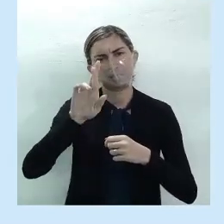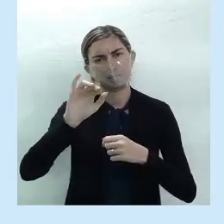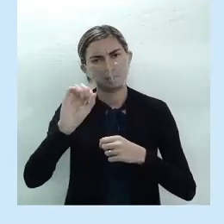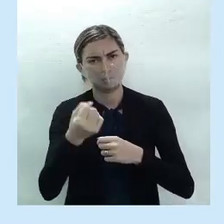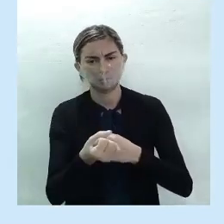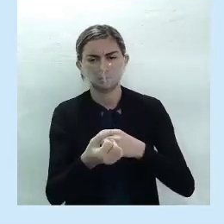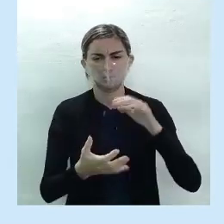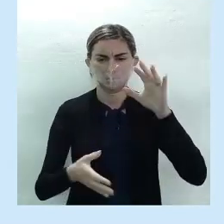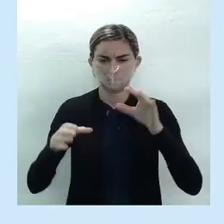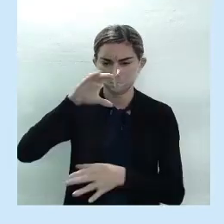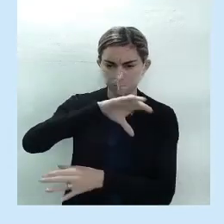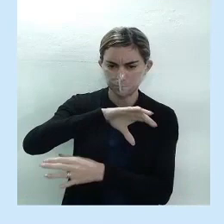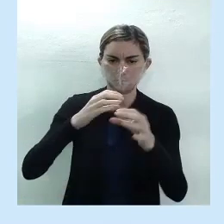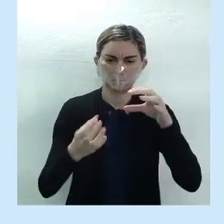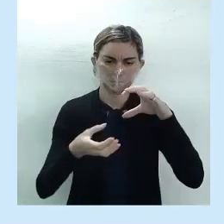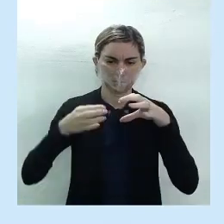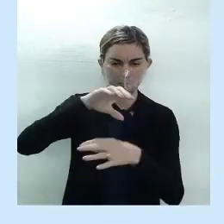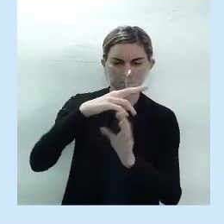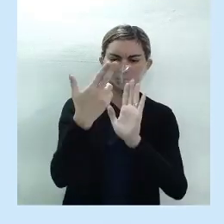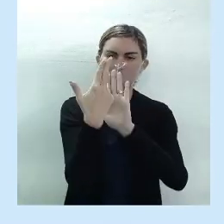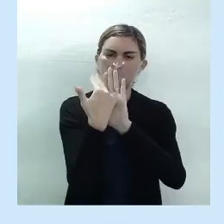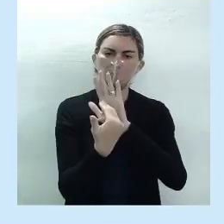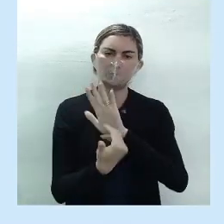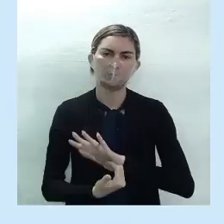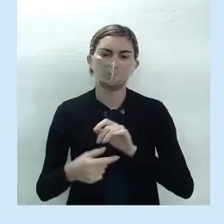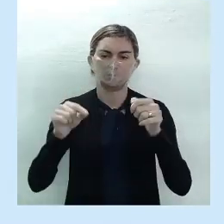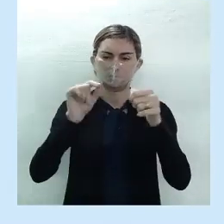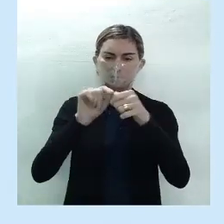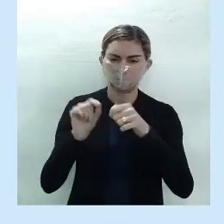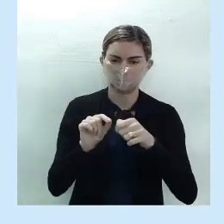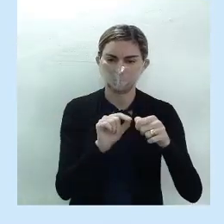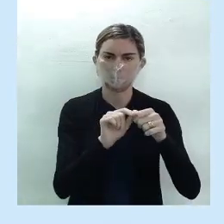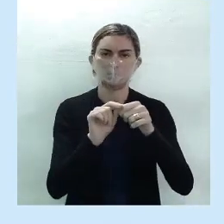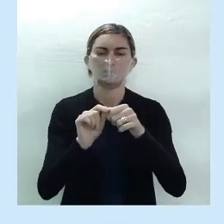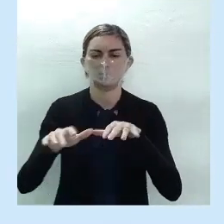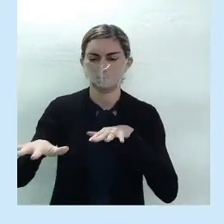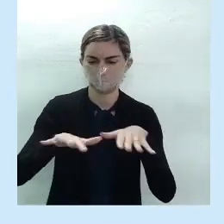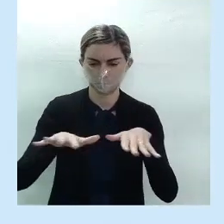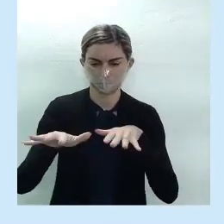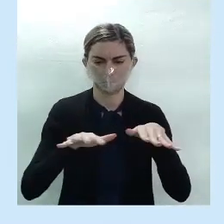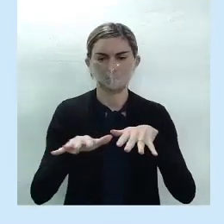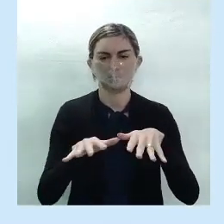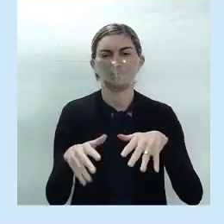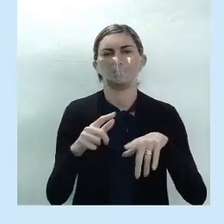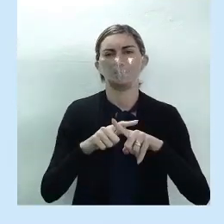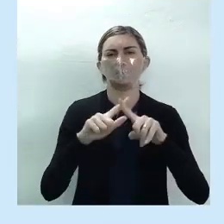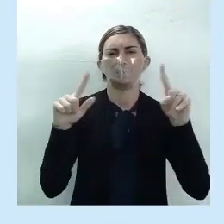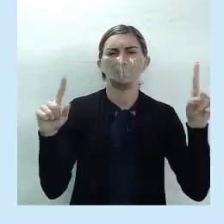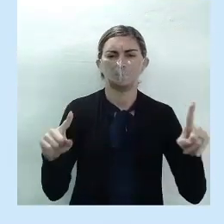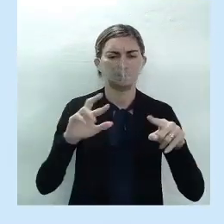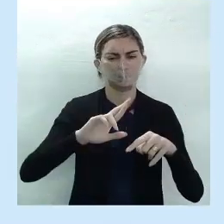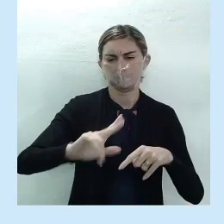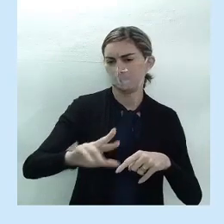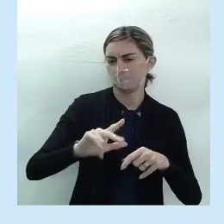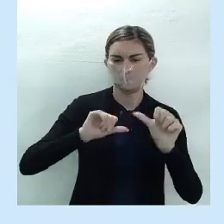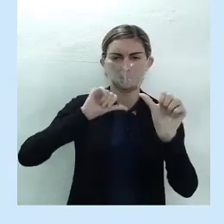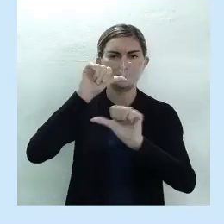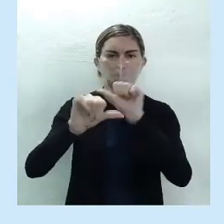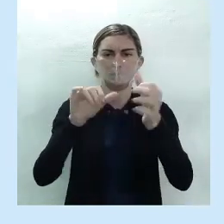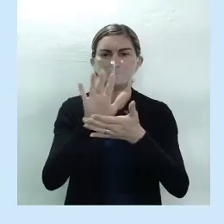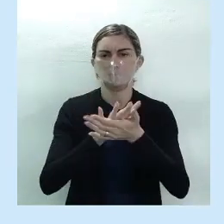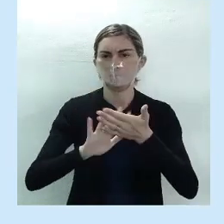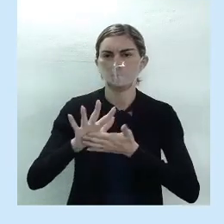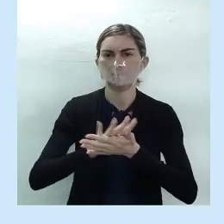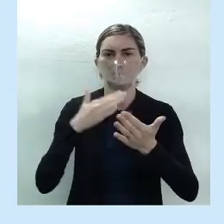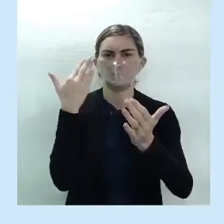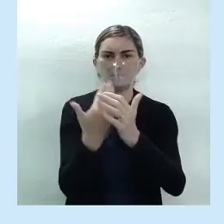em determinado grau, essa figura vai realizar os seus movimentos, mas não vai mudar, não vai